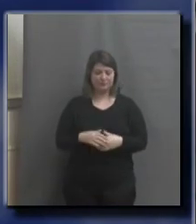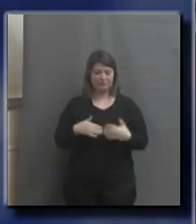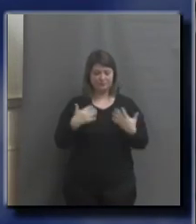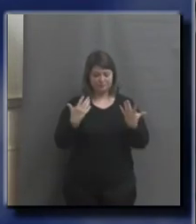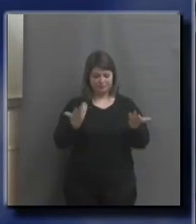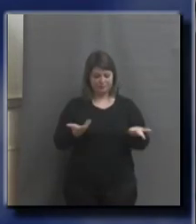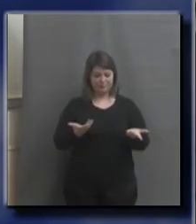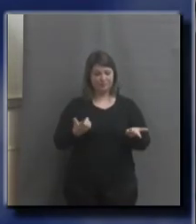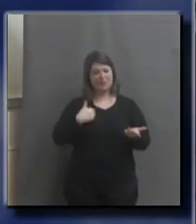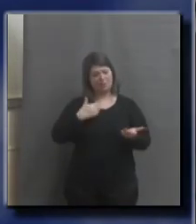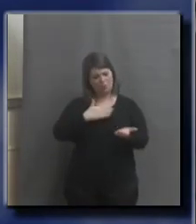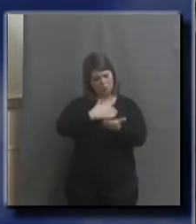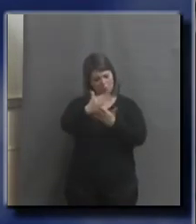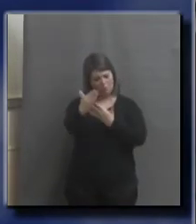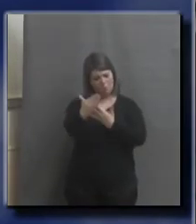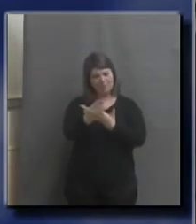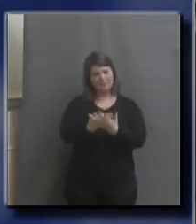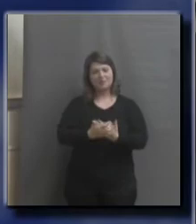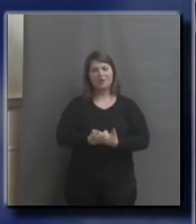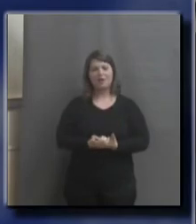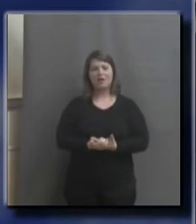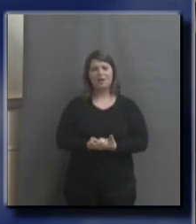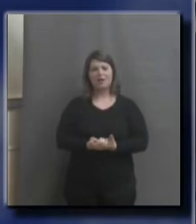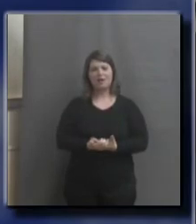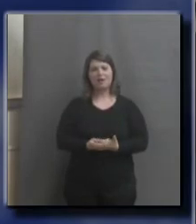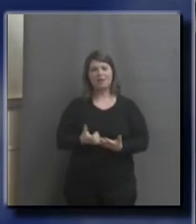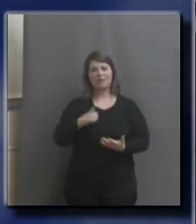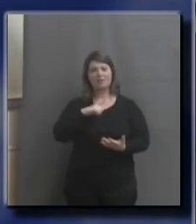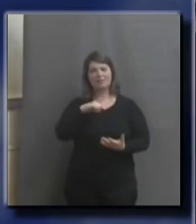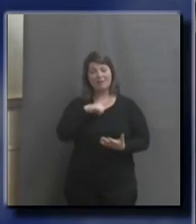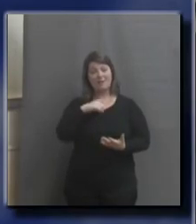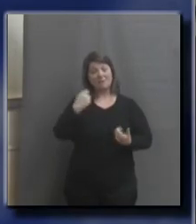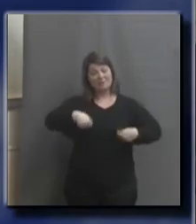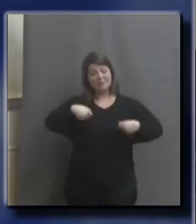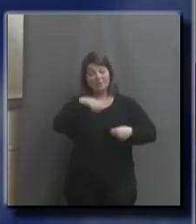Então, vou começar do comecinho, embora eu tente ser bem